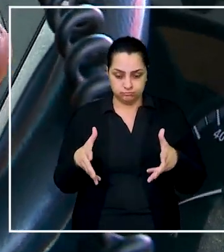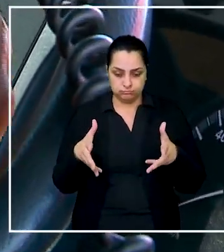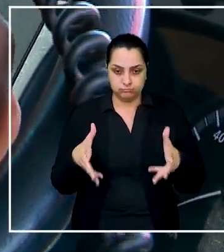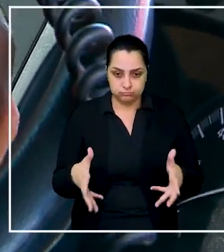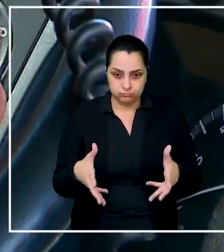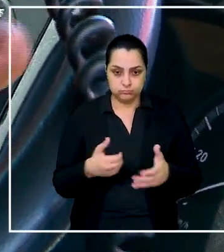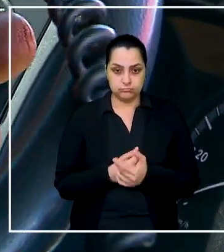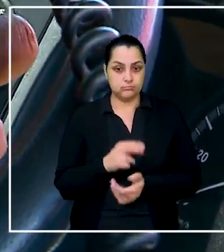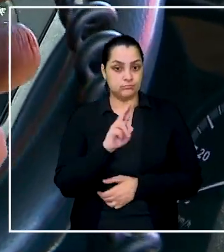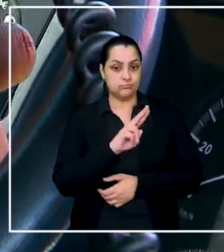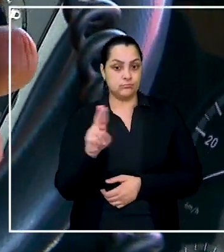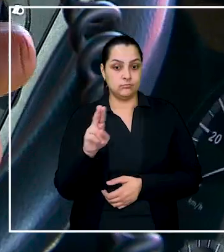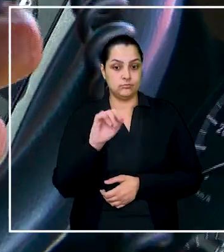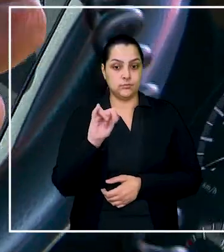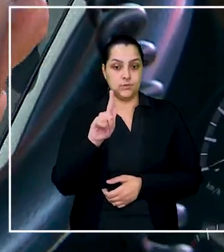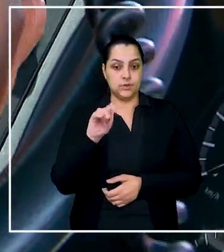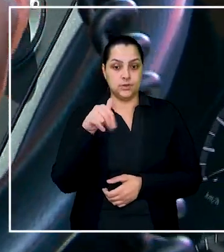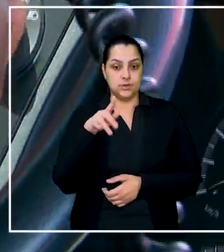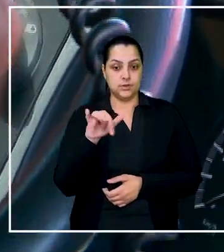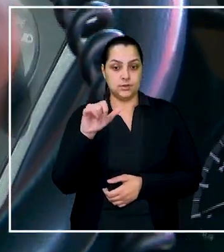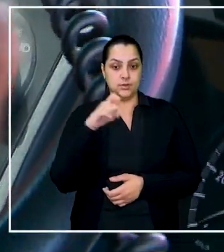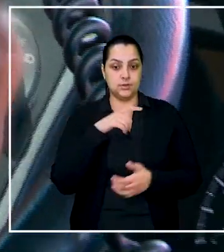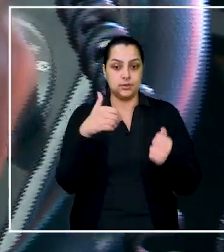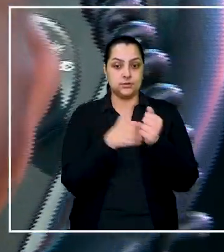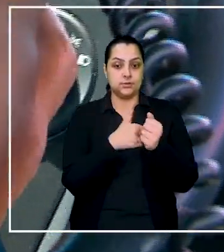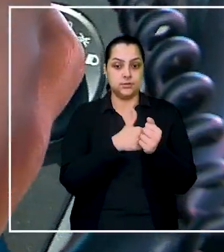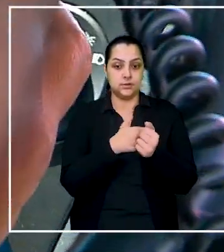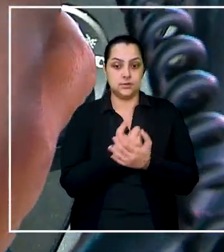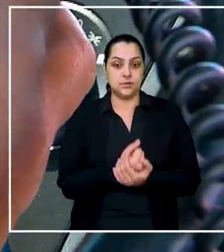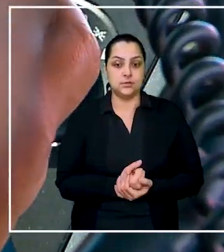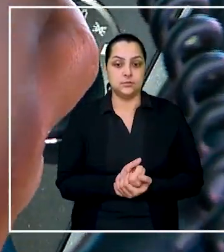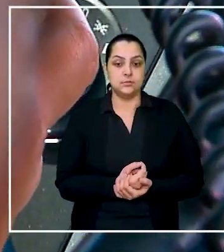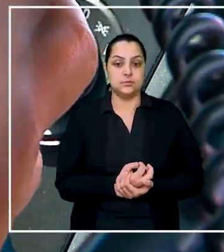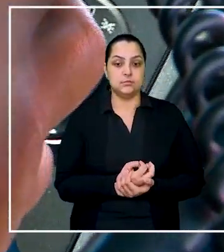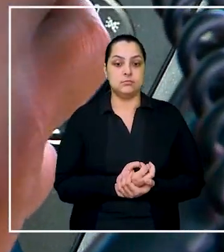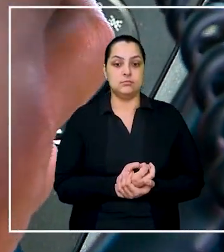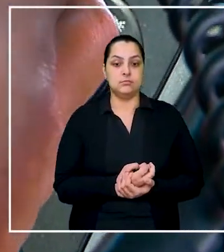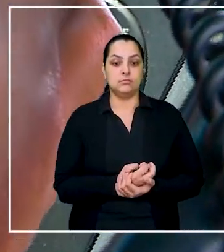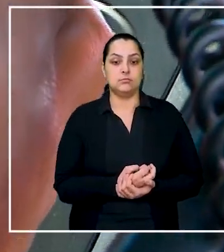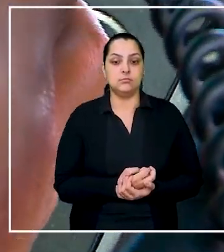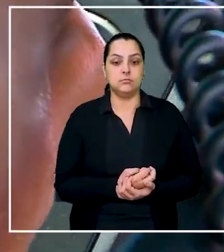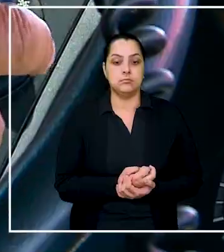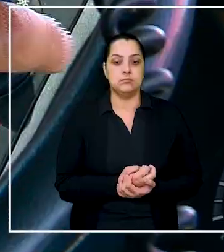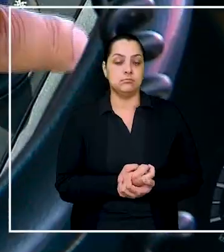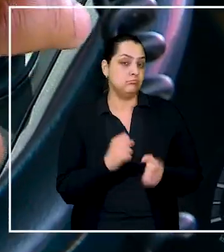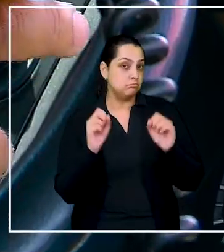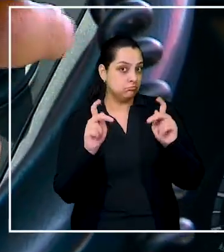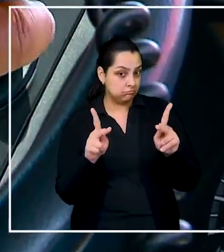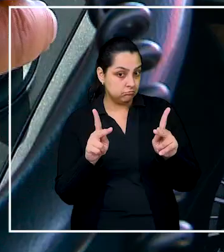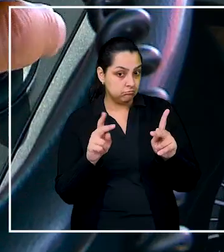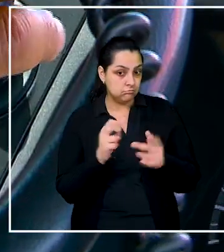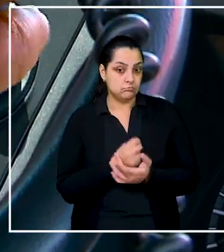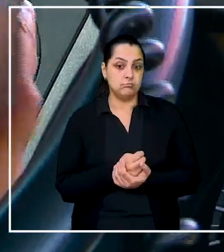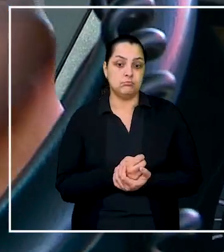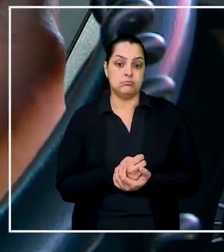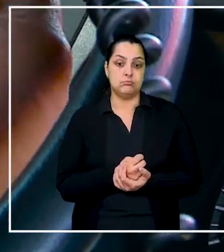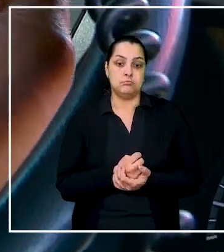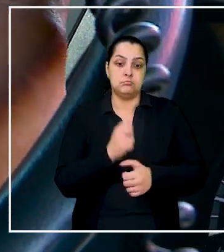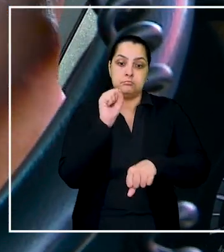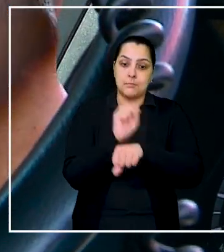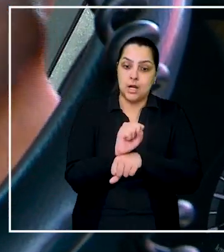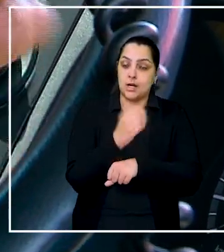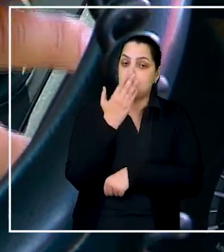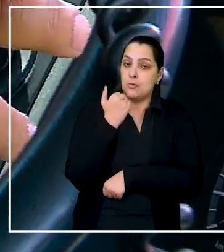serviço. Meu nome está aqui, Wigni. Eu tenho uma senha para entrar. Tudo certinho, parada